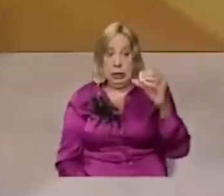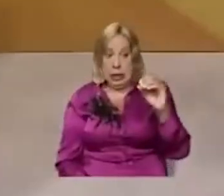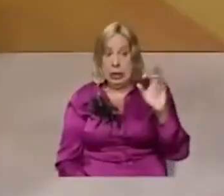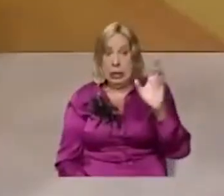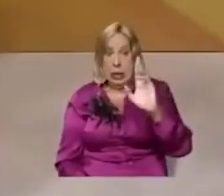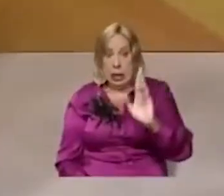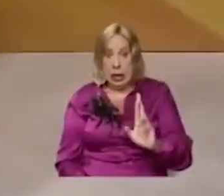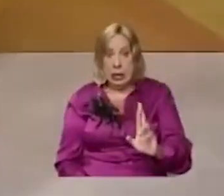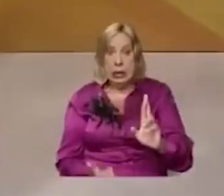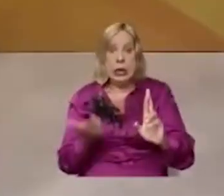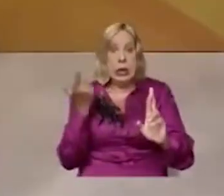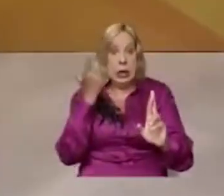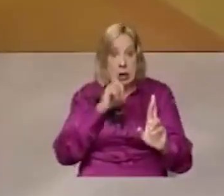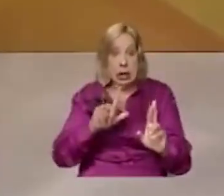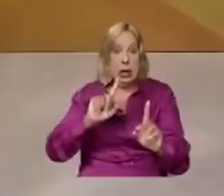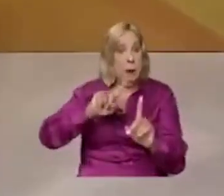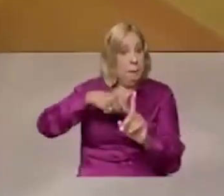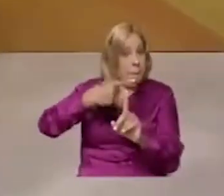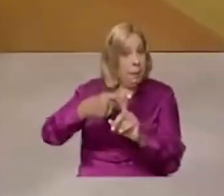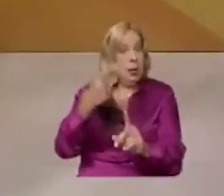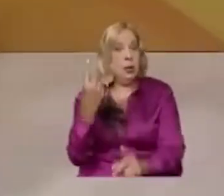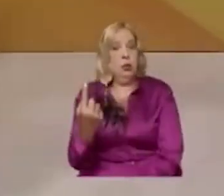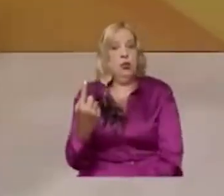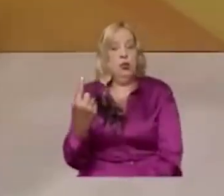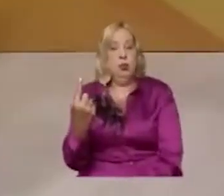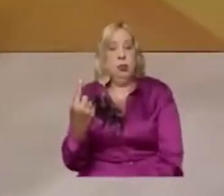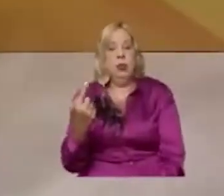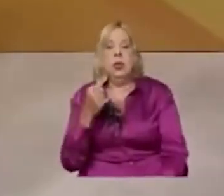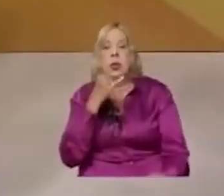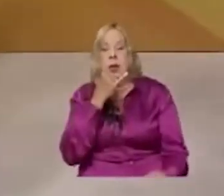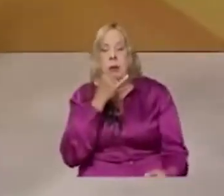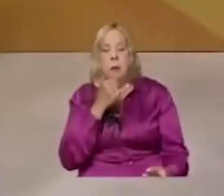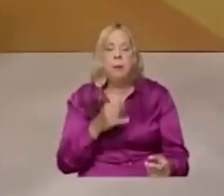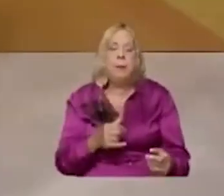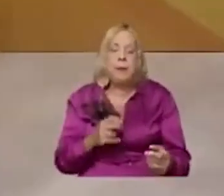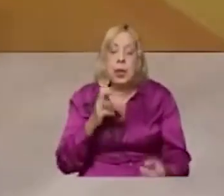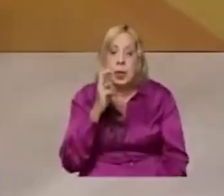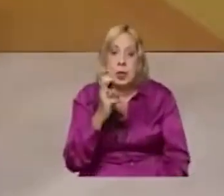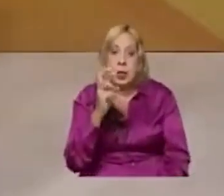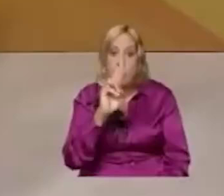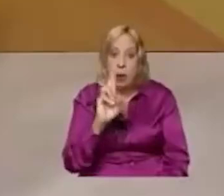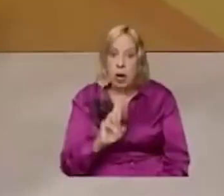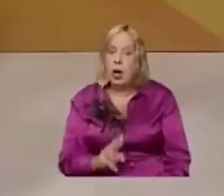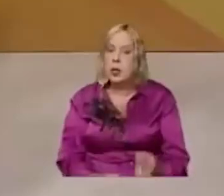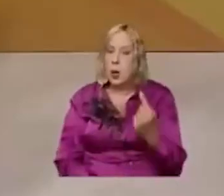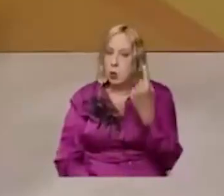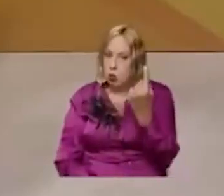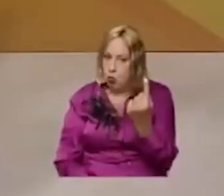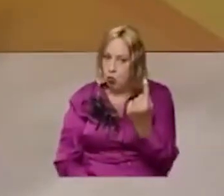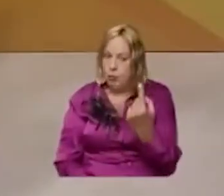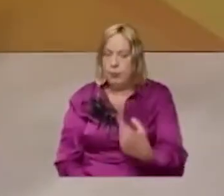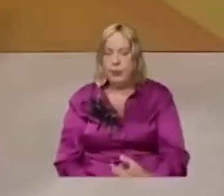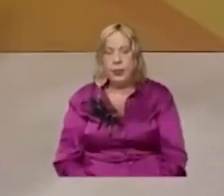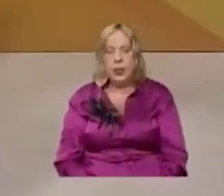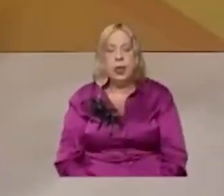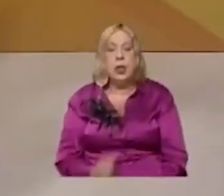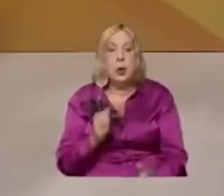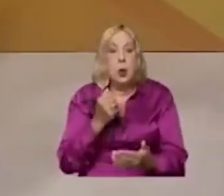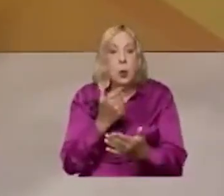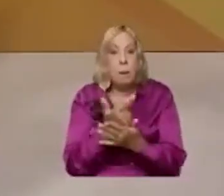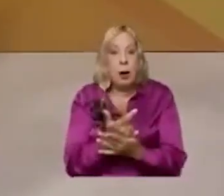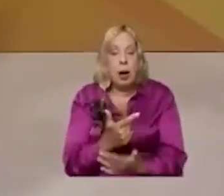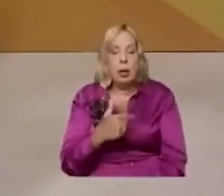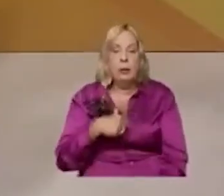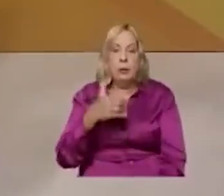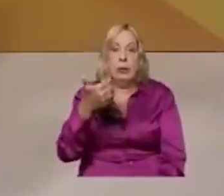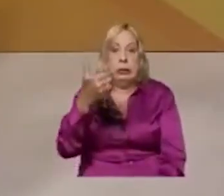Olha aí, corre pra comprar o seu Caju Capim, corre pra comprar. Eu gostei da novidade ali, que é o seguinte, tem um chance